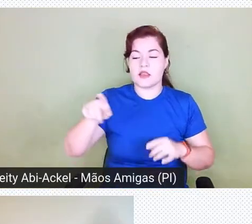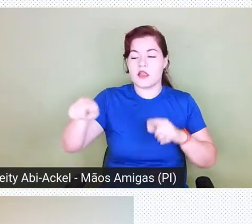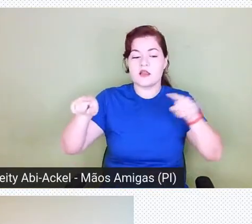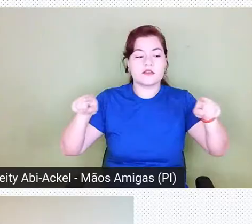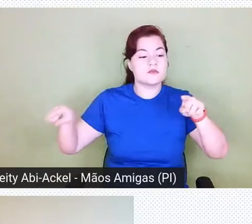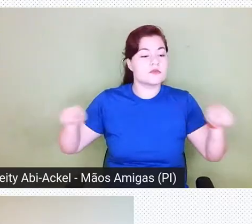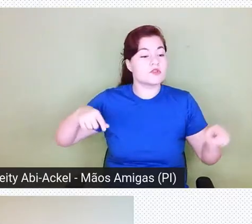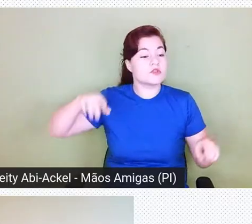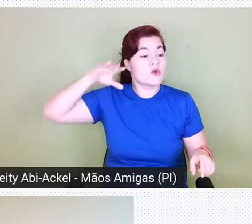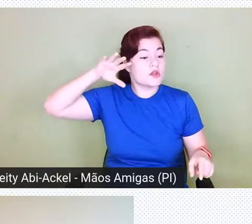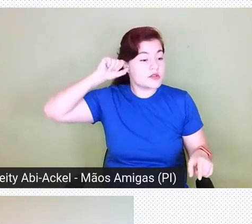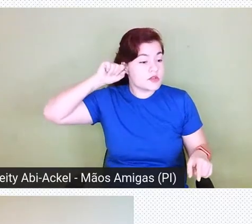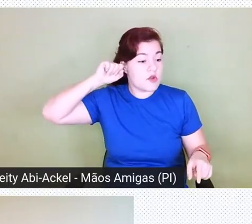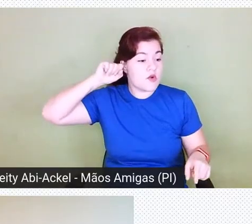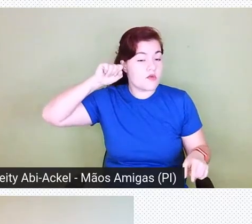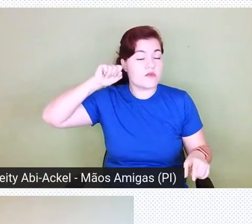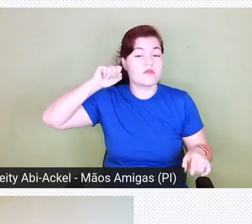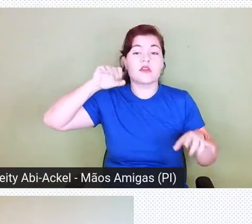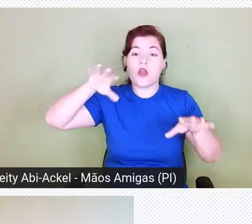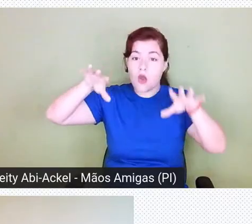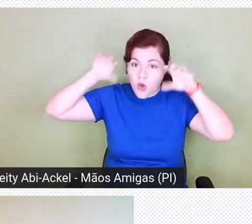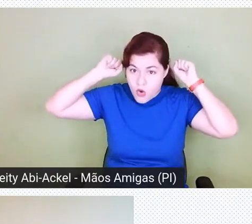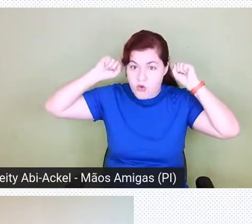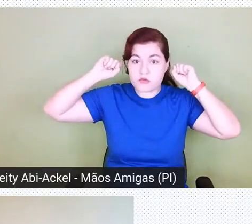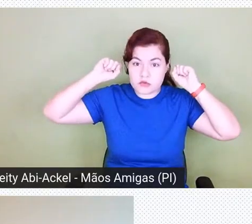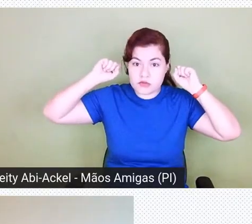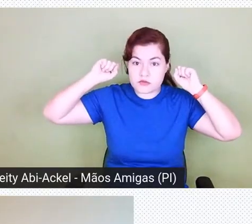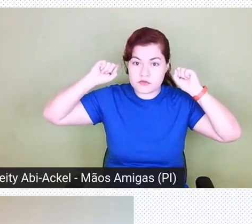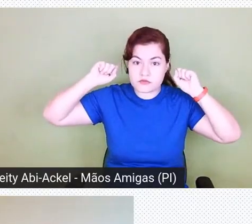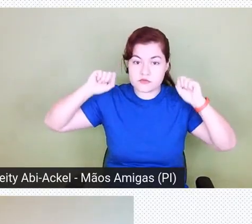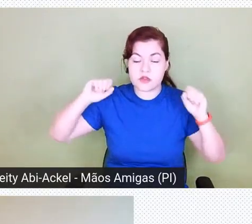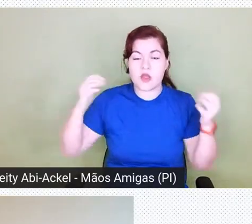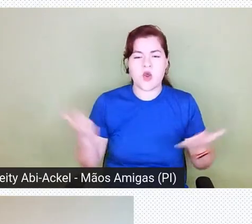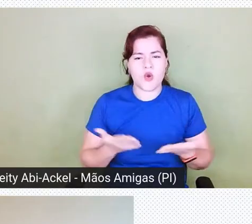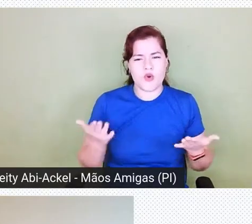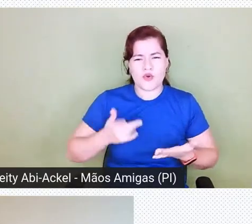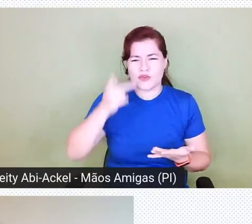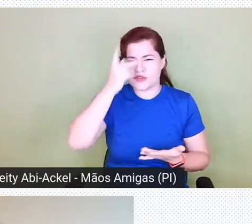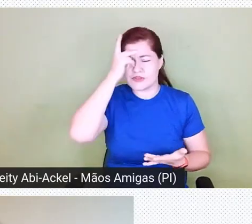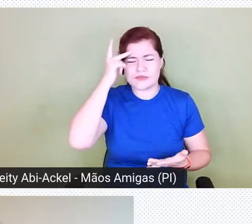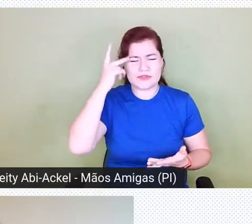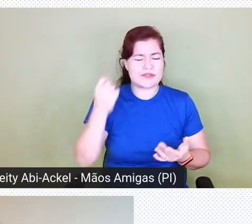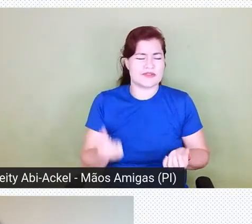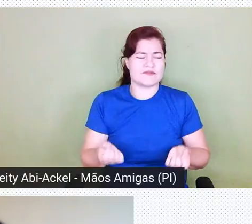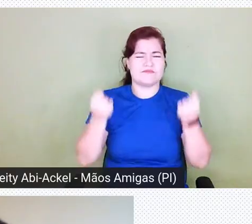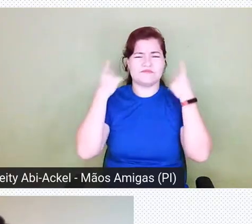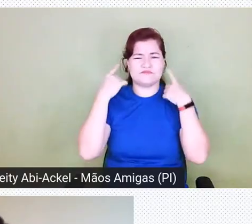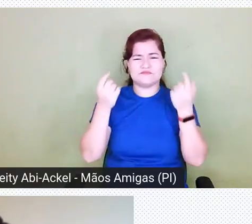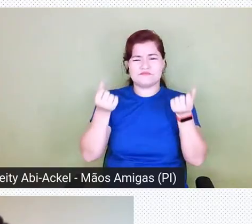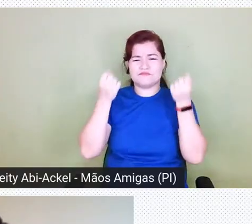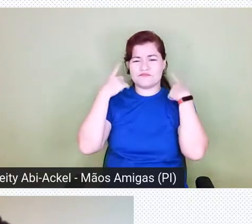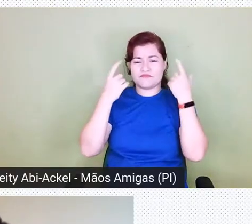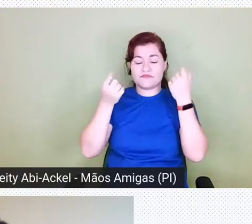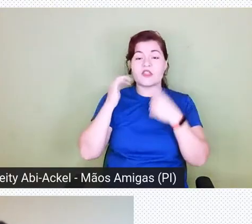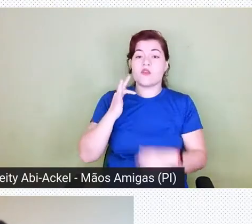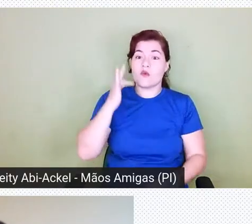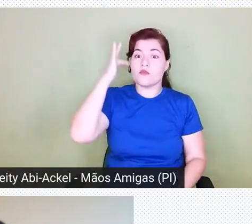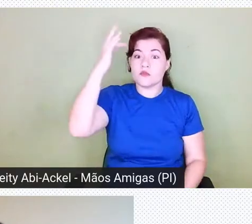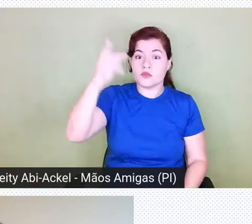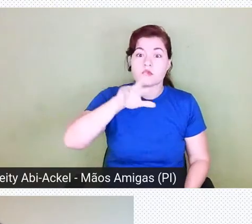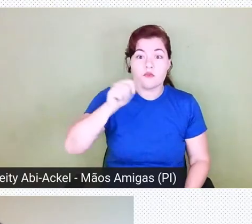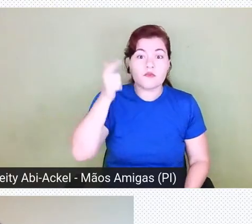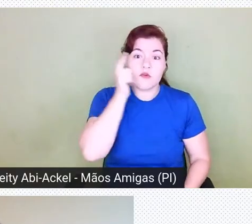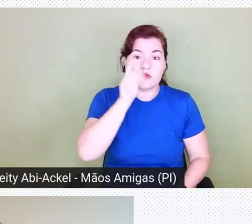ouvir, ouçam. E hoje, aqueles que ainda não têm ouvidos de ouvir, um dia vão compreender